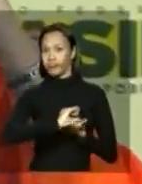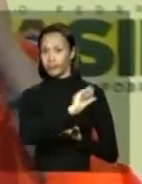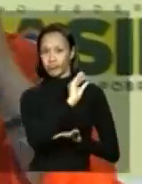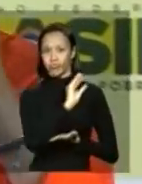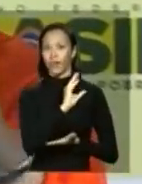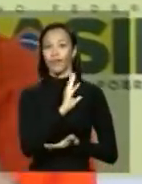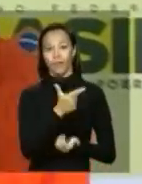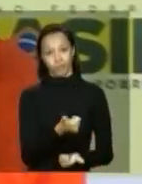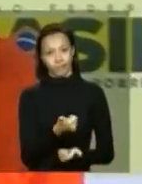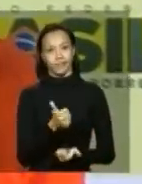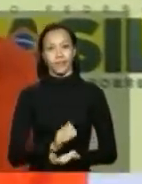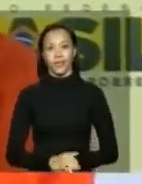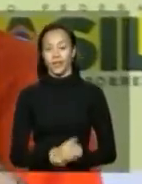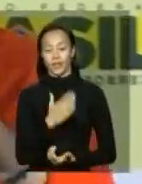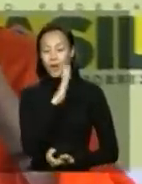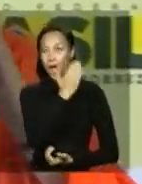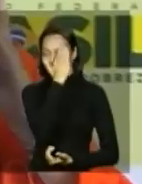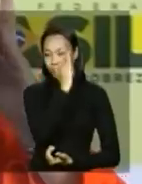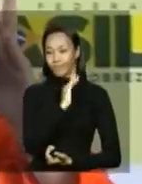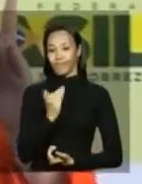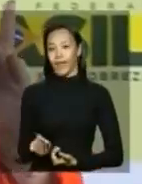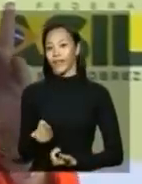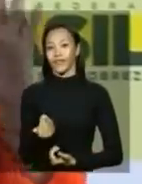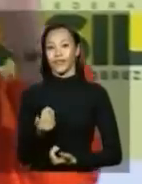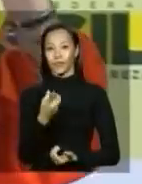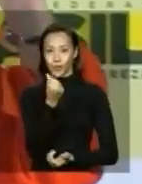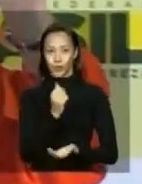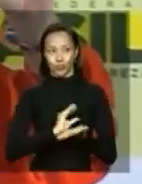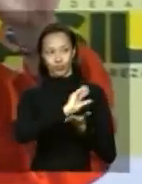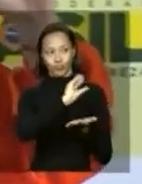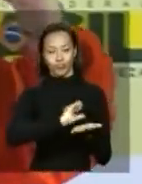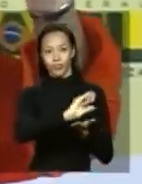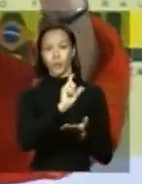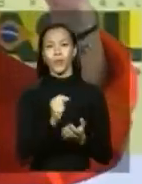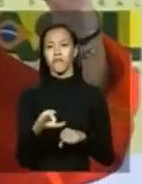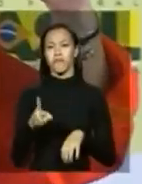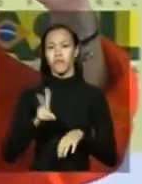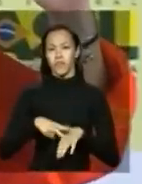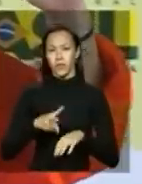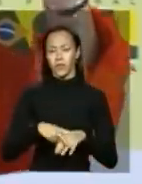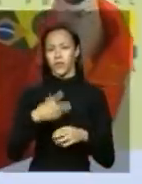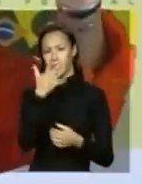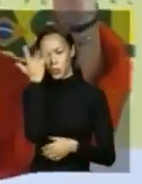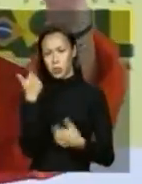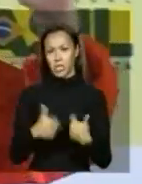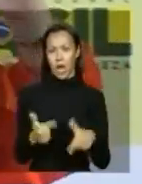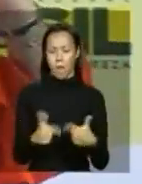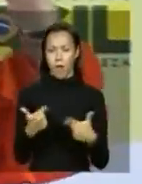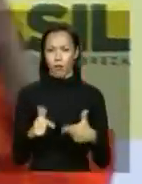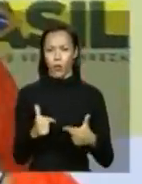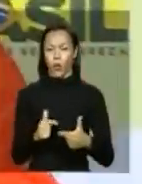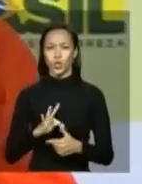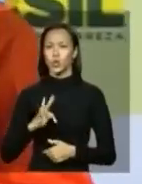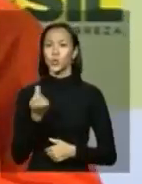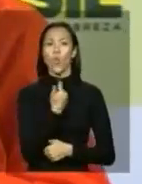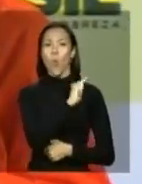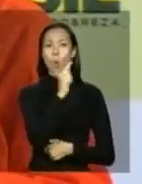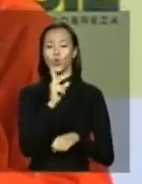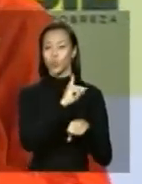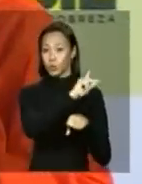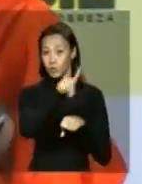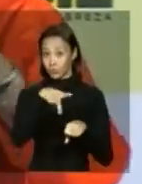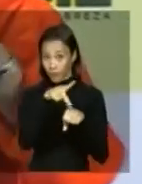ficaria muito agradecido pelo dinheiro, para as viúvas e trabalhadores e trabalhadoras de outros